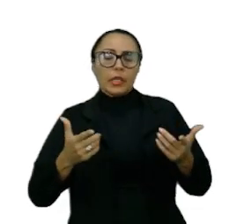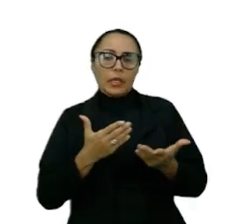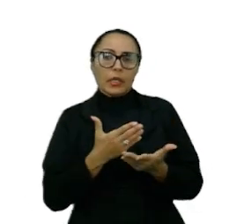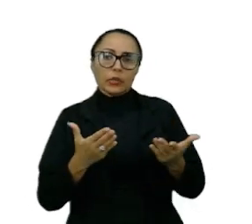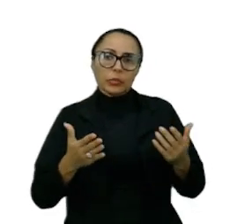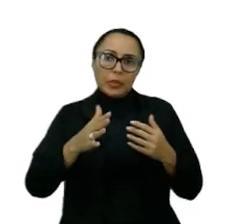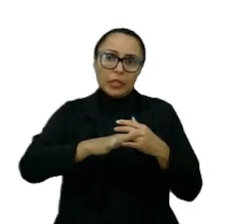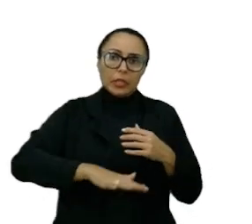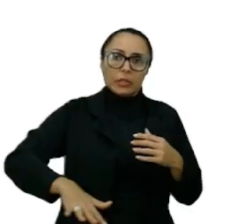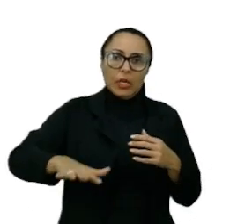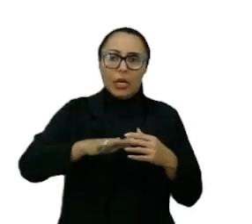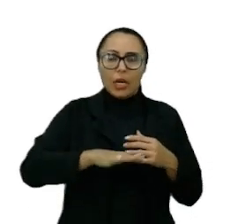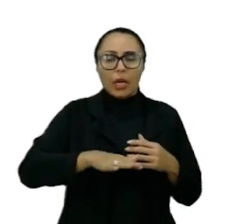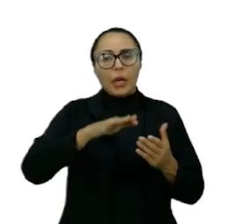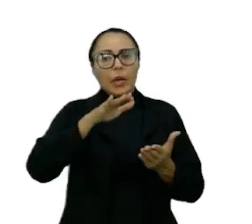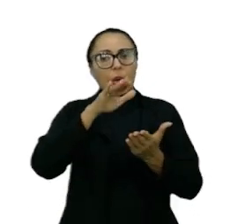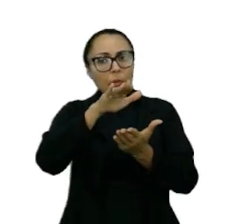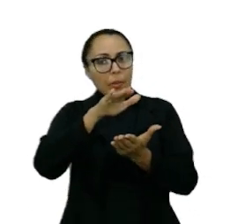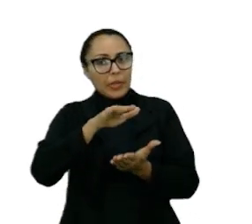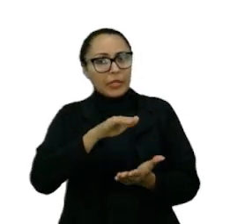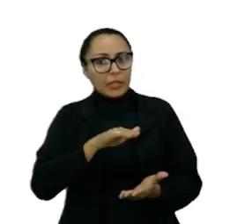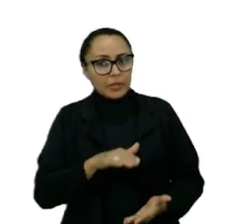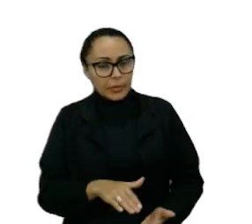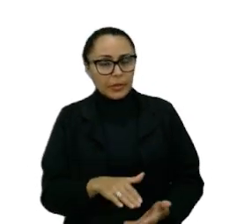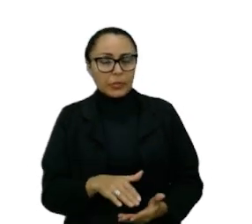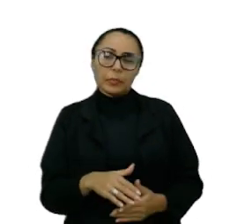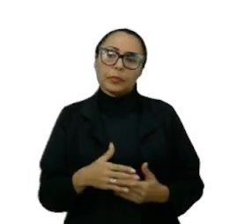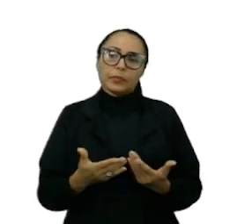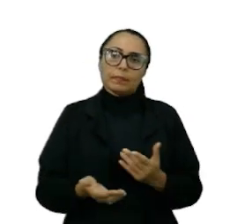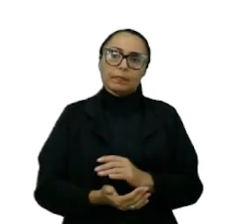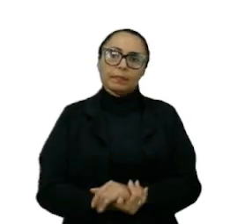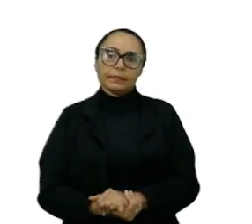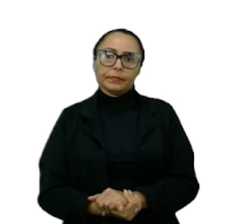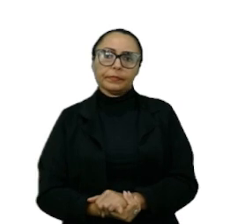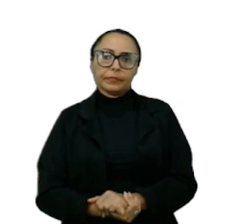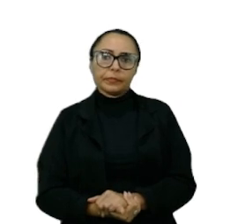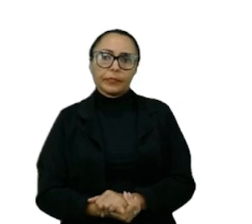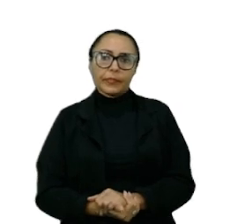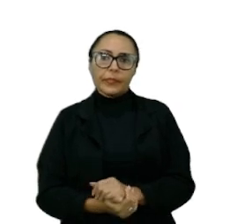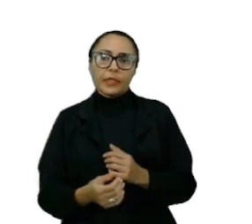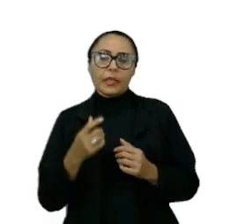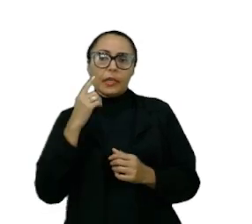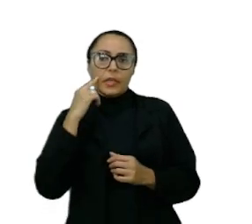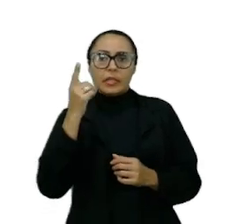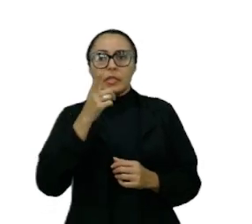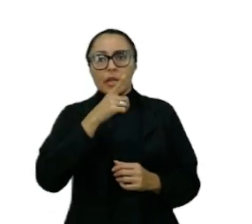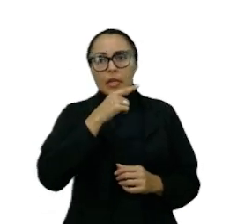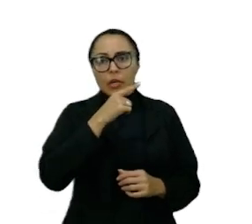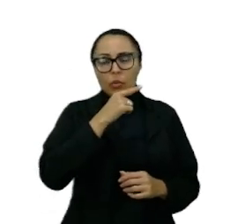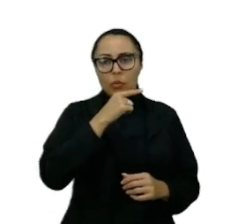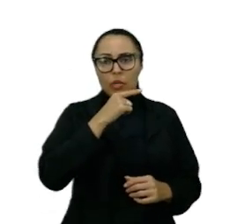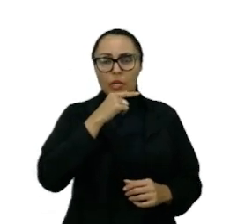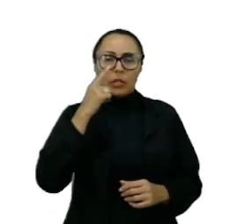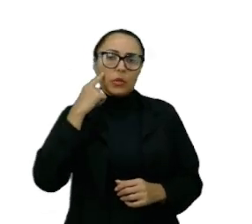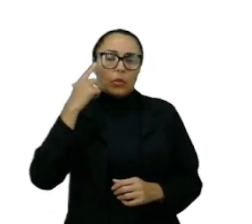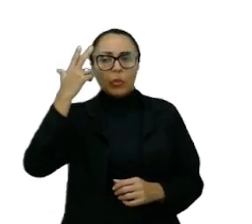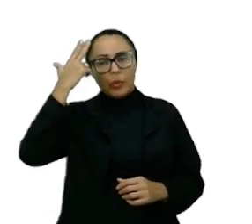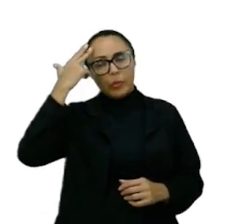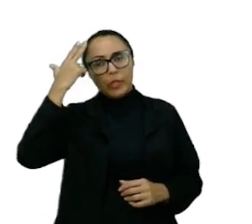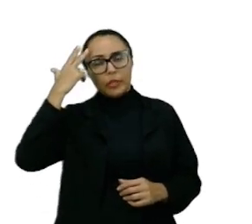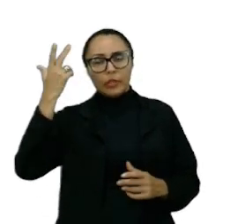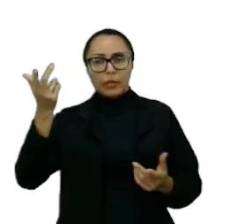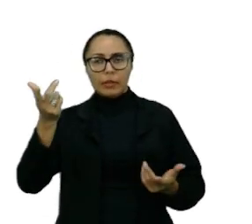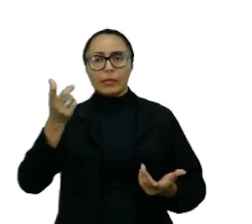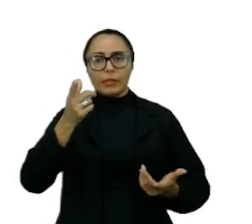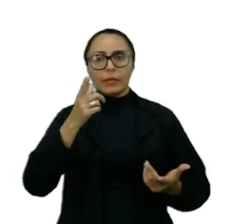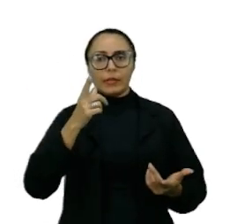está armazenada, condicionada ou sendo processada. Essa água armazenada, ela normalmente vem